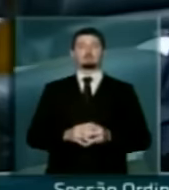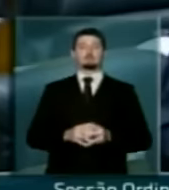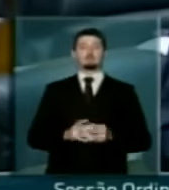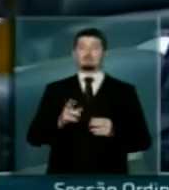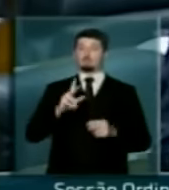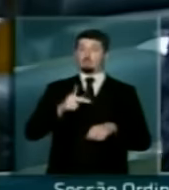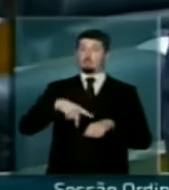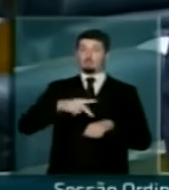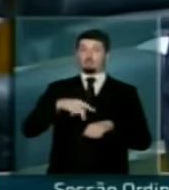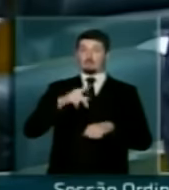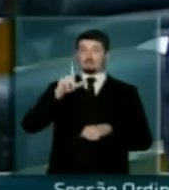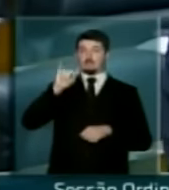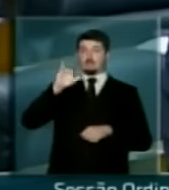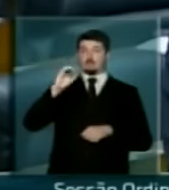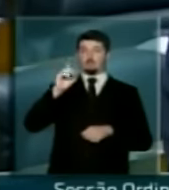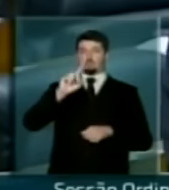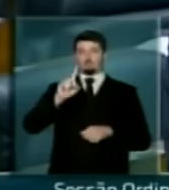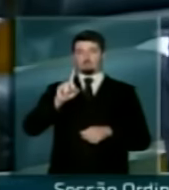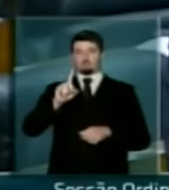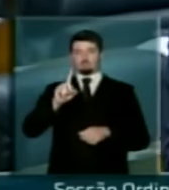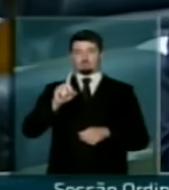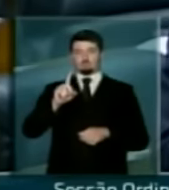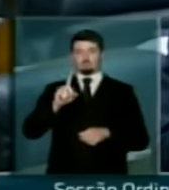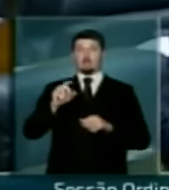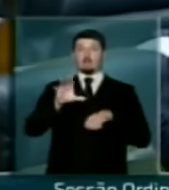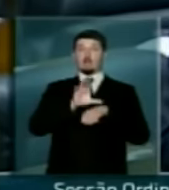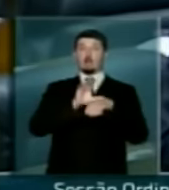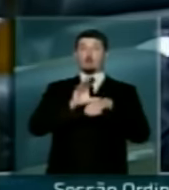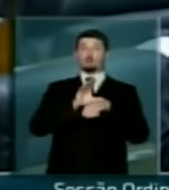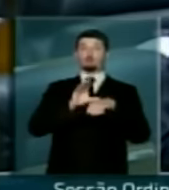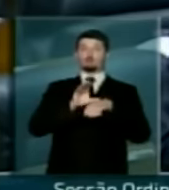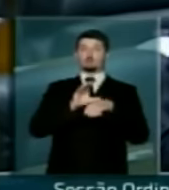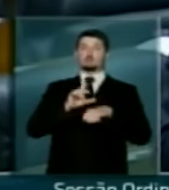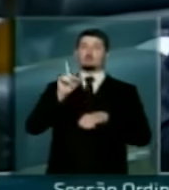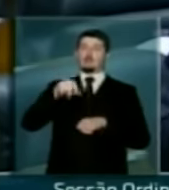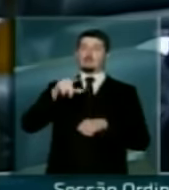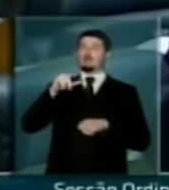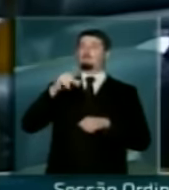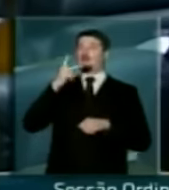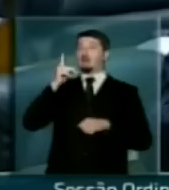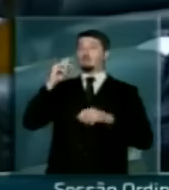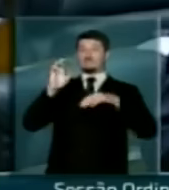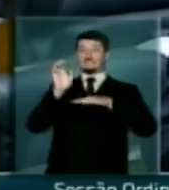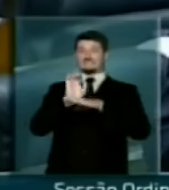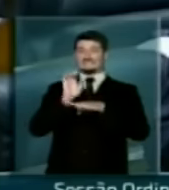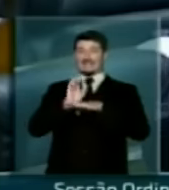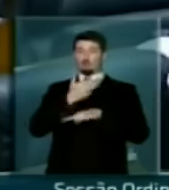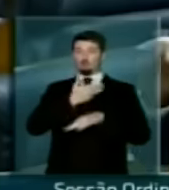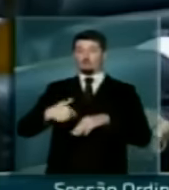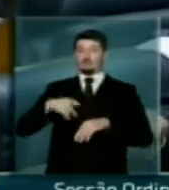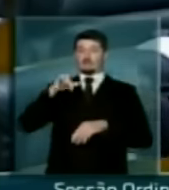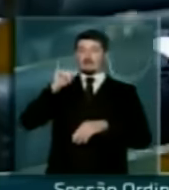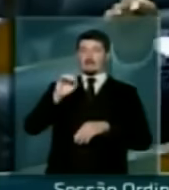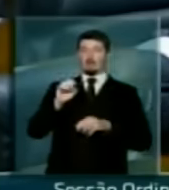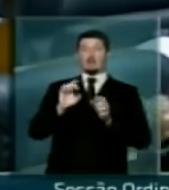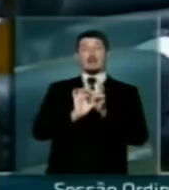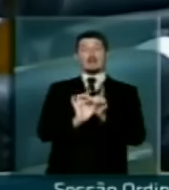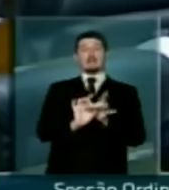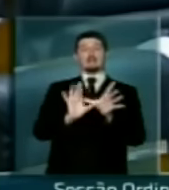o país que é laico. A Constituição Brasileira declara que é o Estado que é laico. A liberdade religiosa é